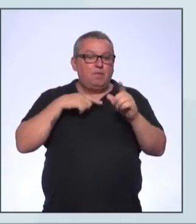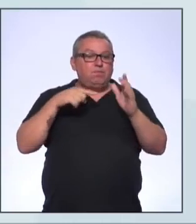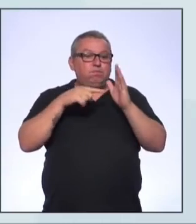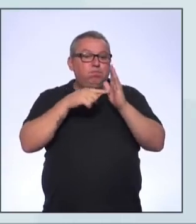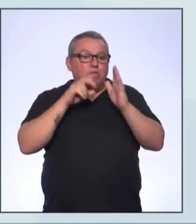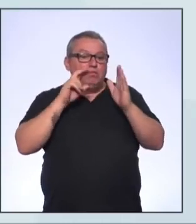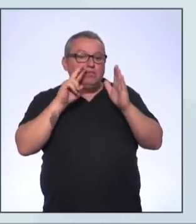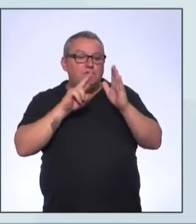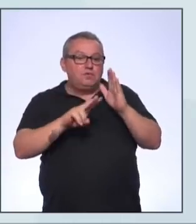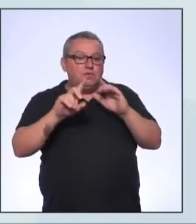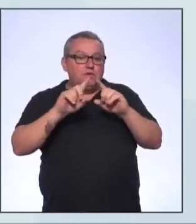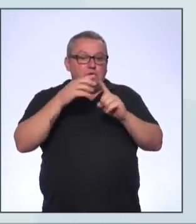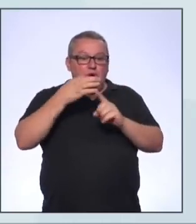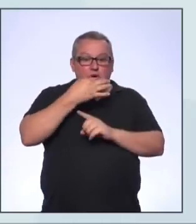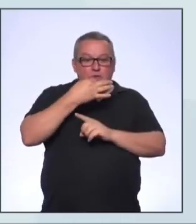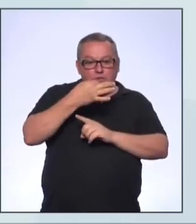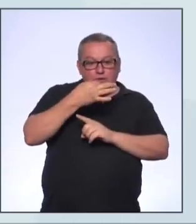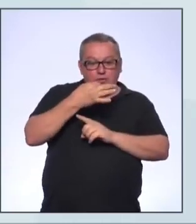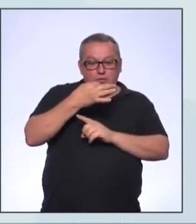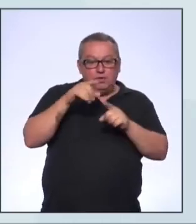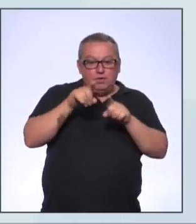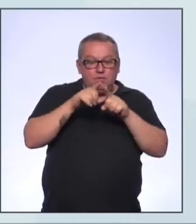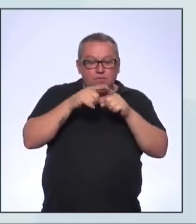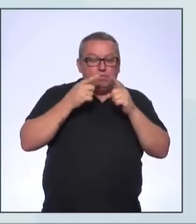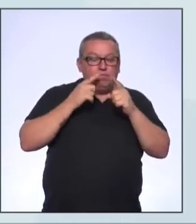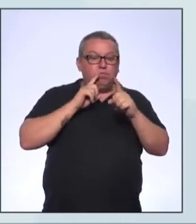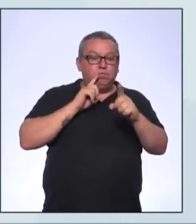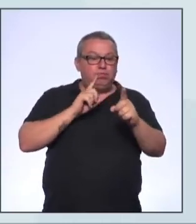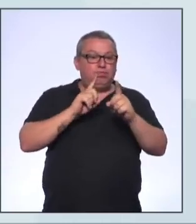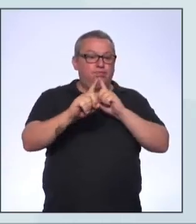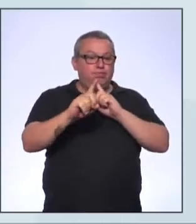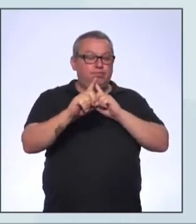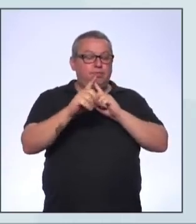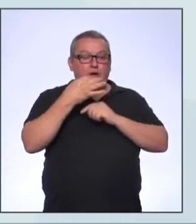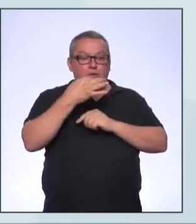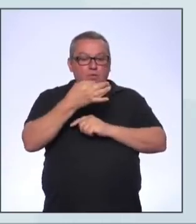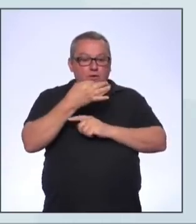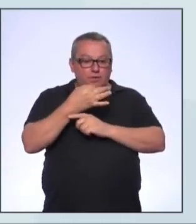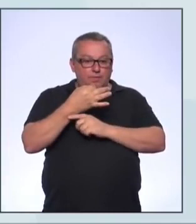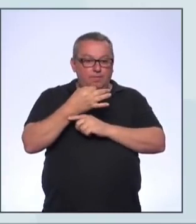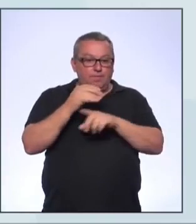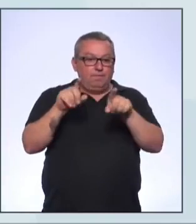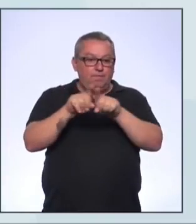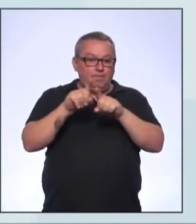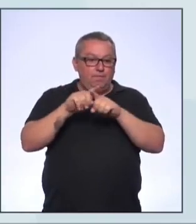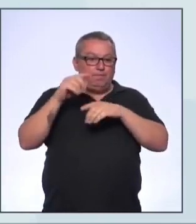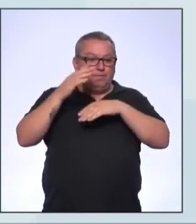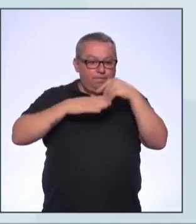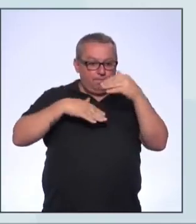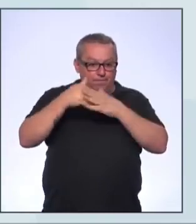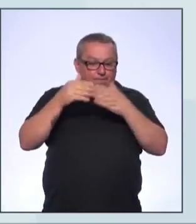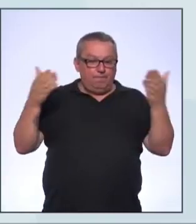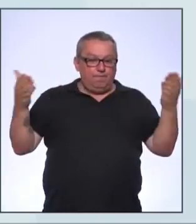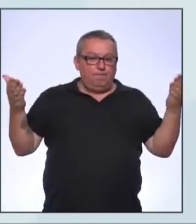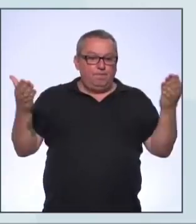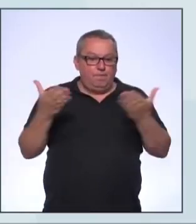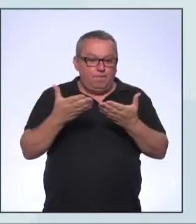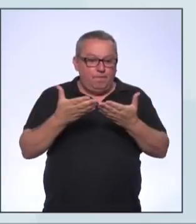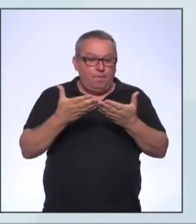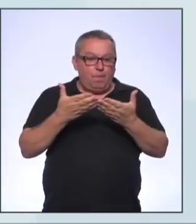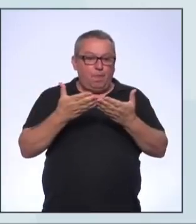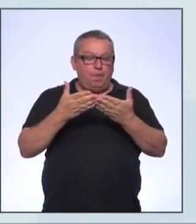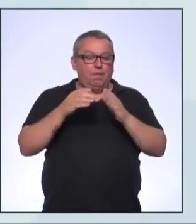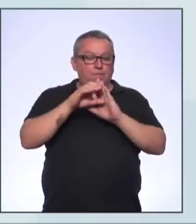de vista no seu argumento, meu contra-argumento. Oitavo ano, a habilidade que vamos mobilizar hoje, né,